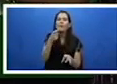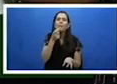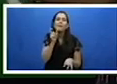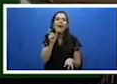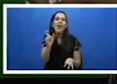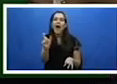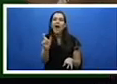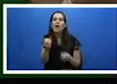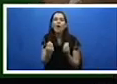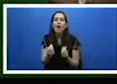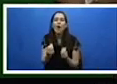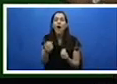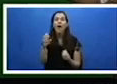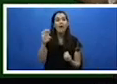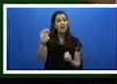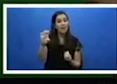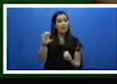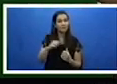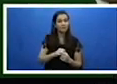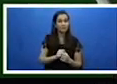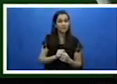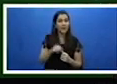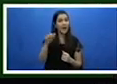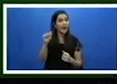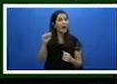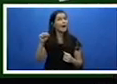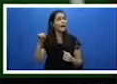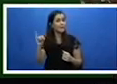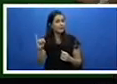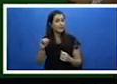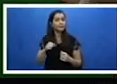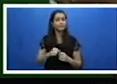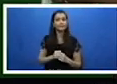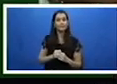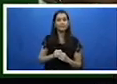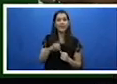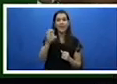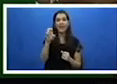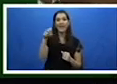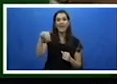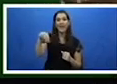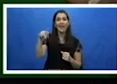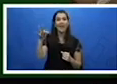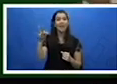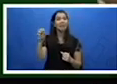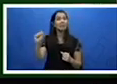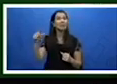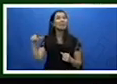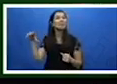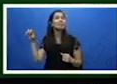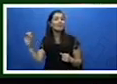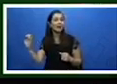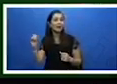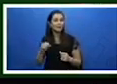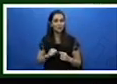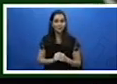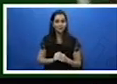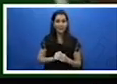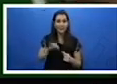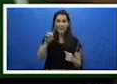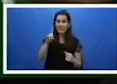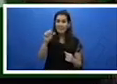como e, aí, então, daí, tá? É normal